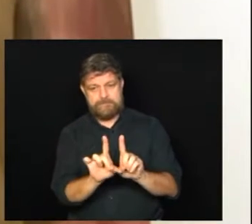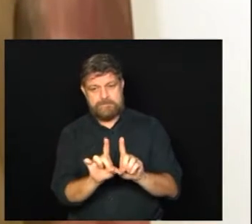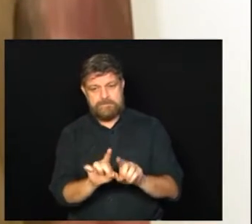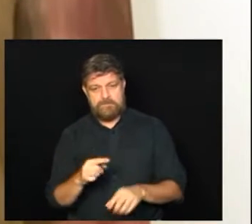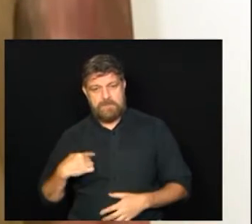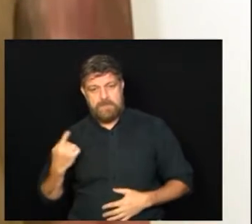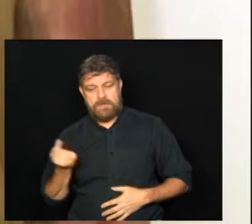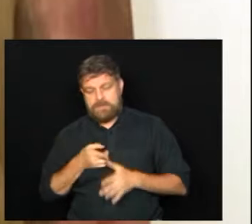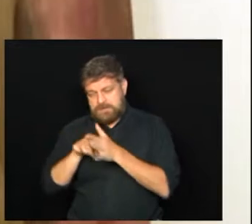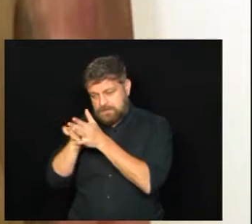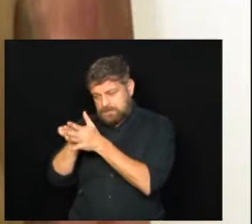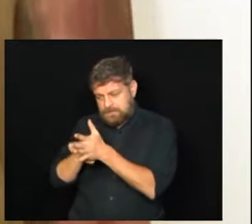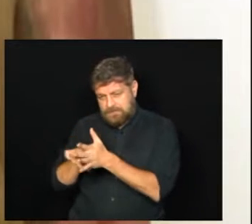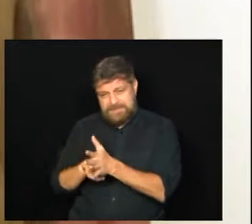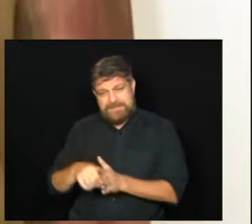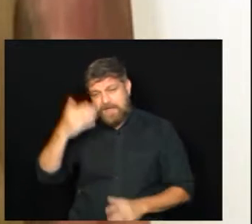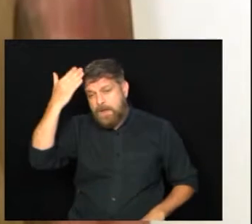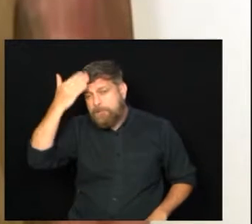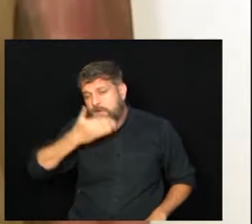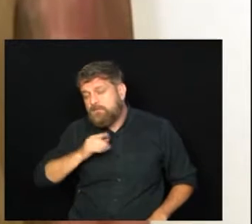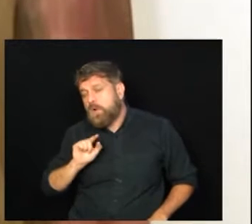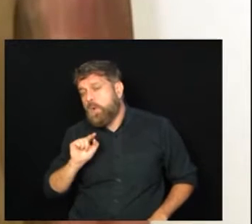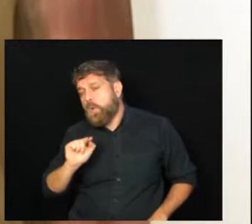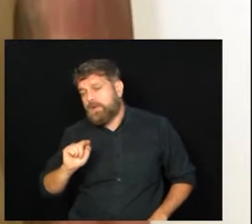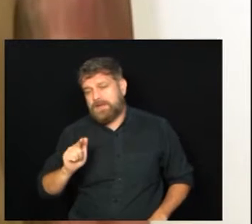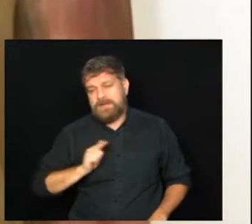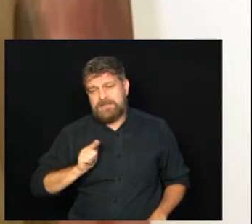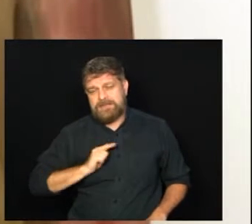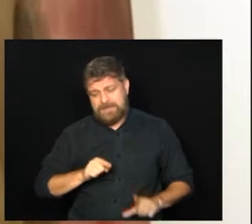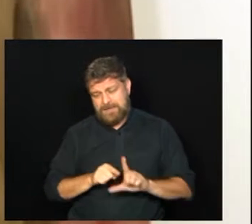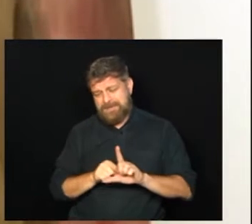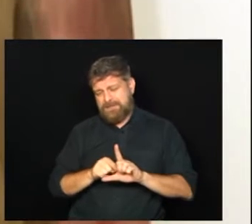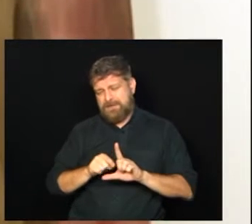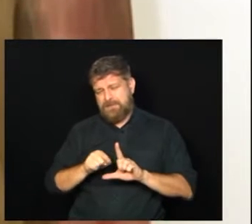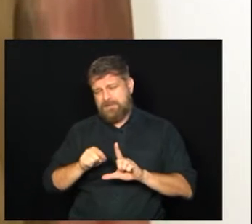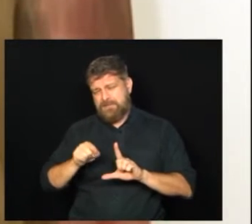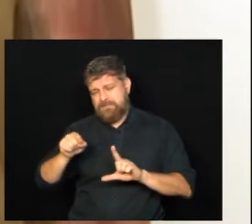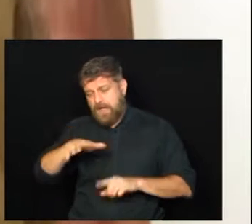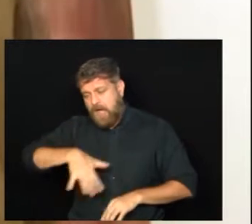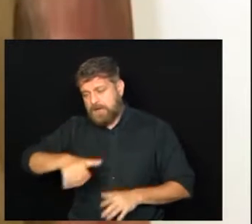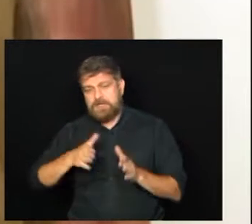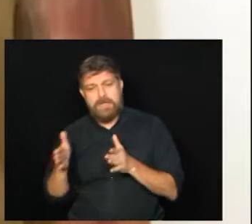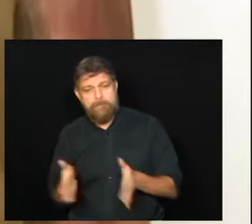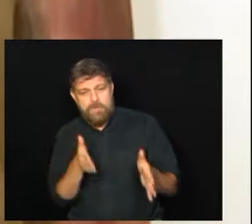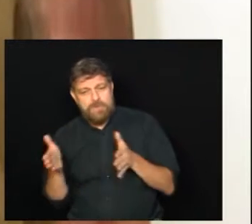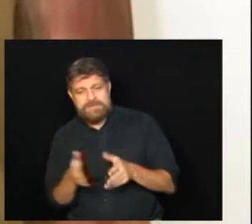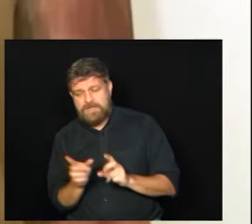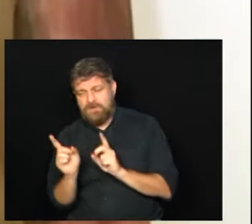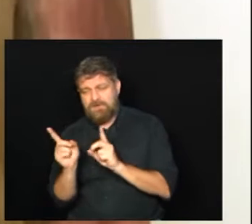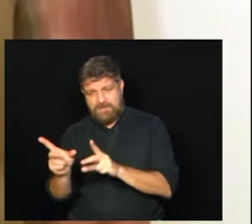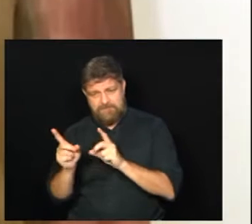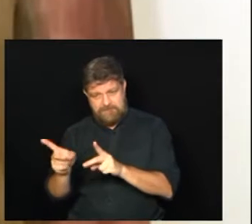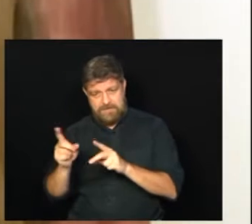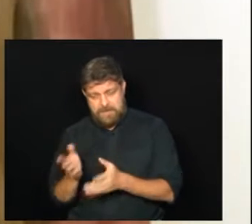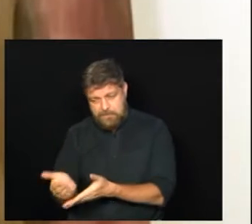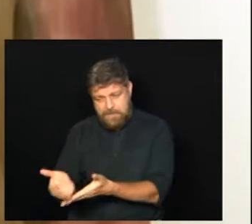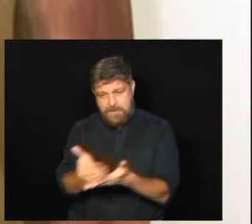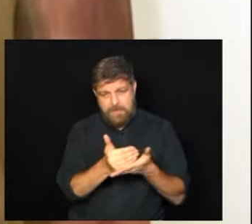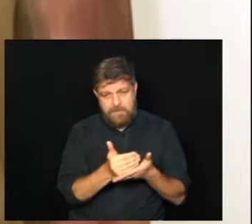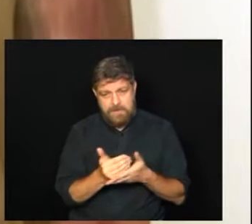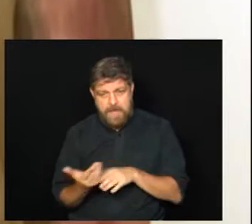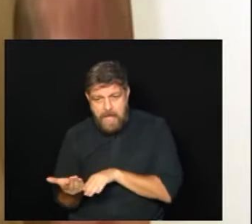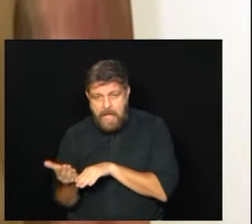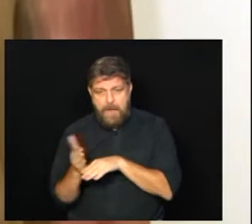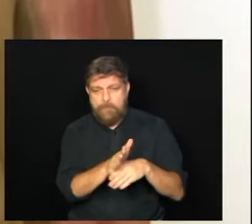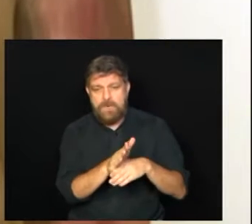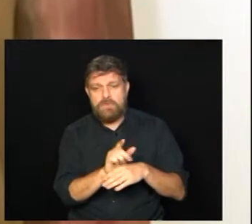nossa pesquisa também demonstrou que há um crescimento forte da área de produção, de vendas e faturamento, corroborando